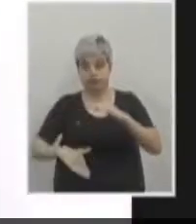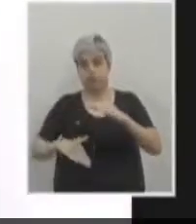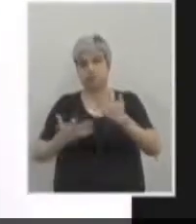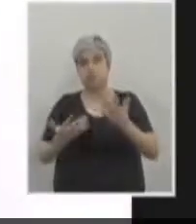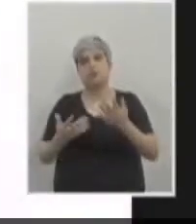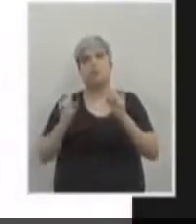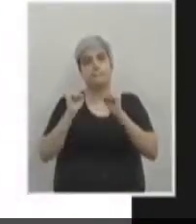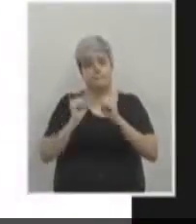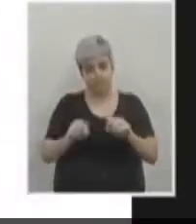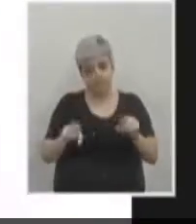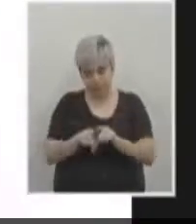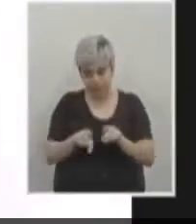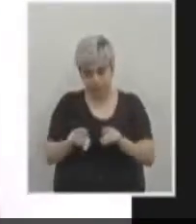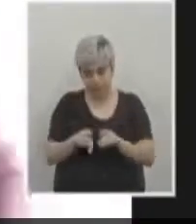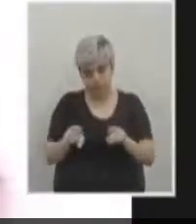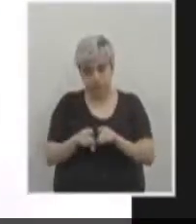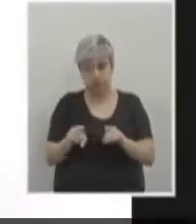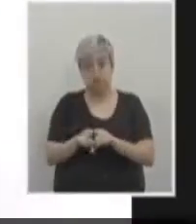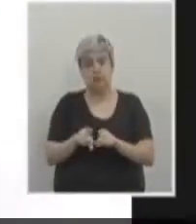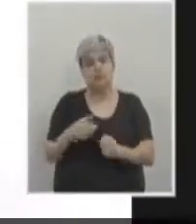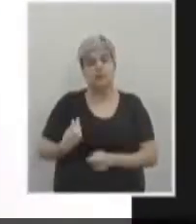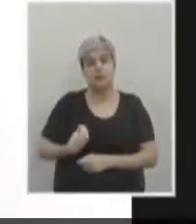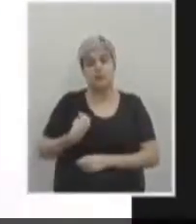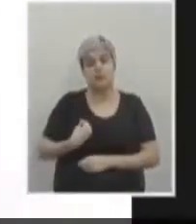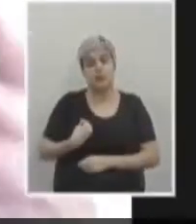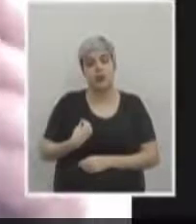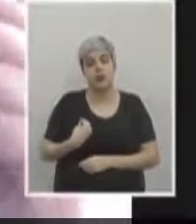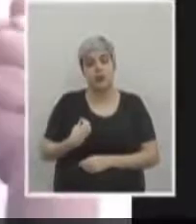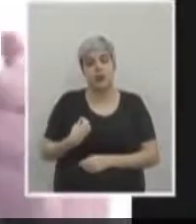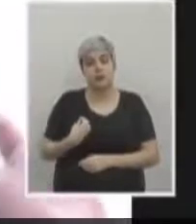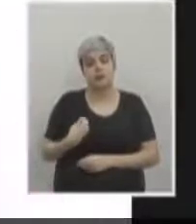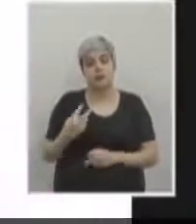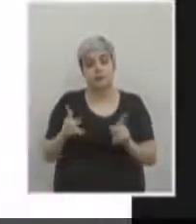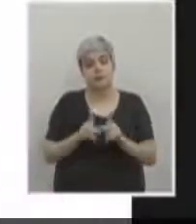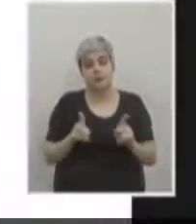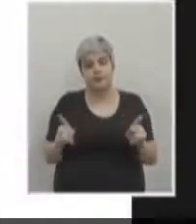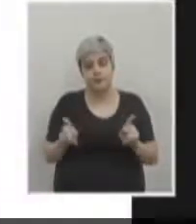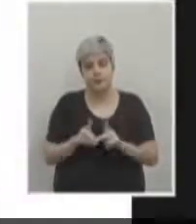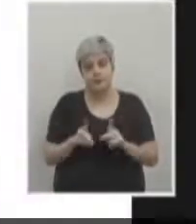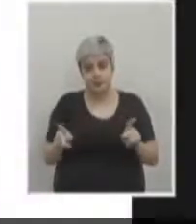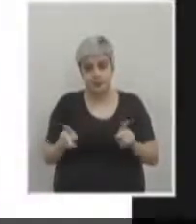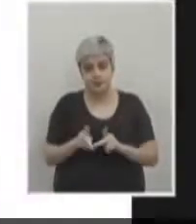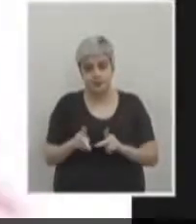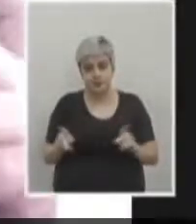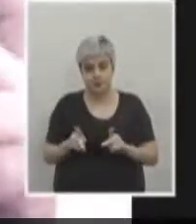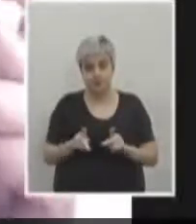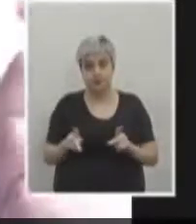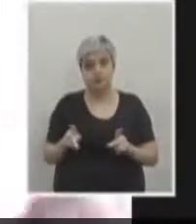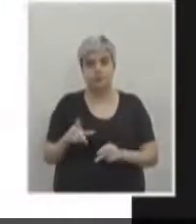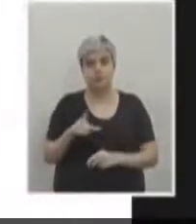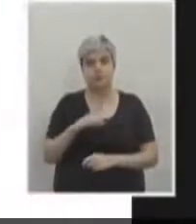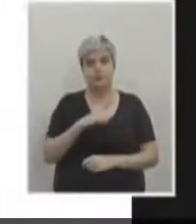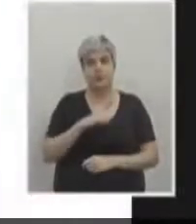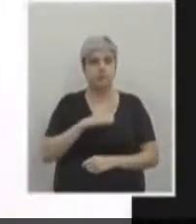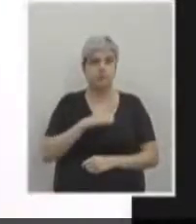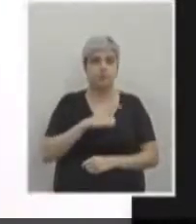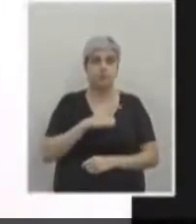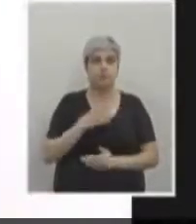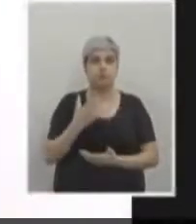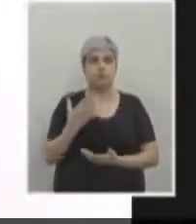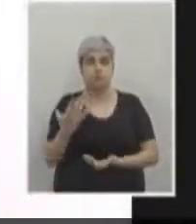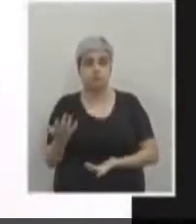que habilitados, professor de componente curricular, que for totalmente